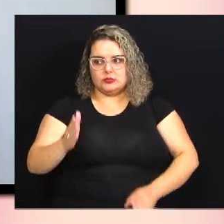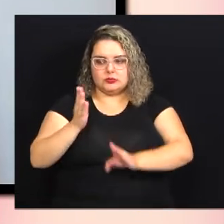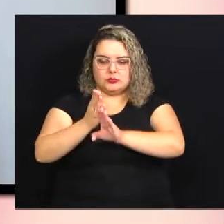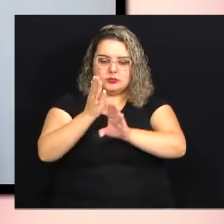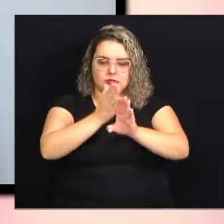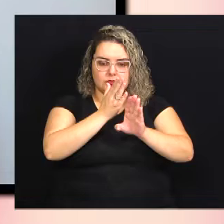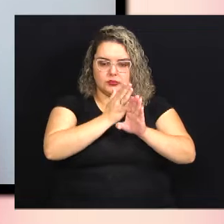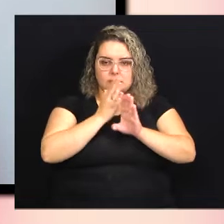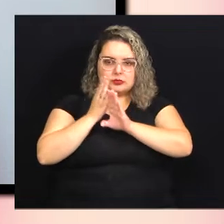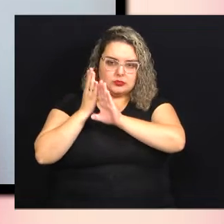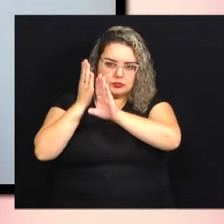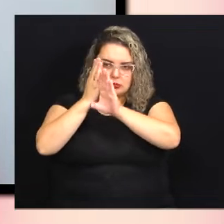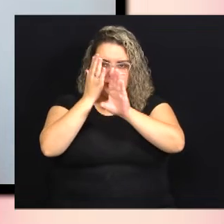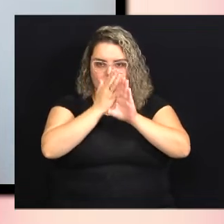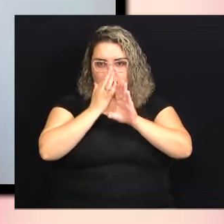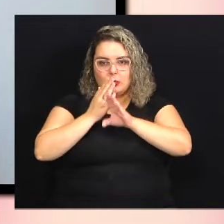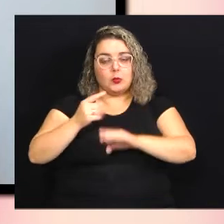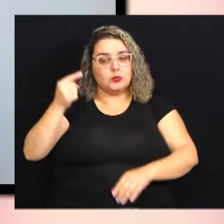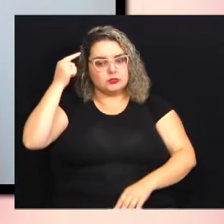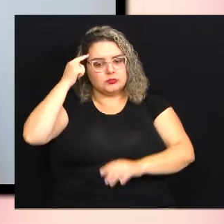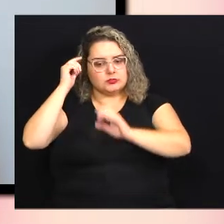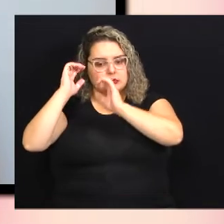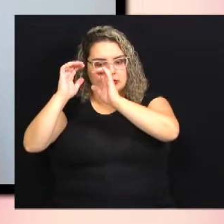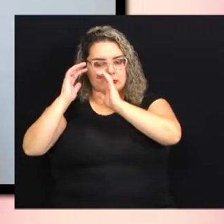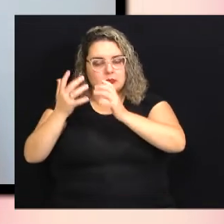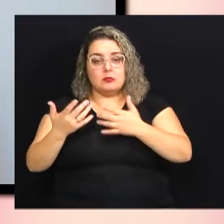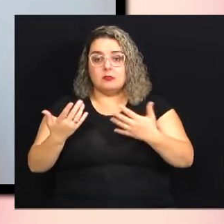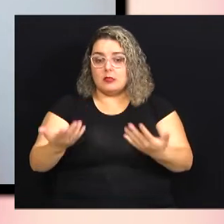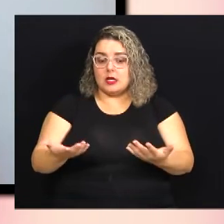né? Mas o mecanismo